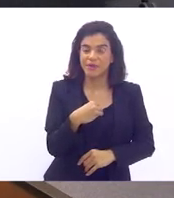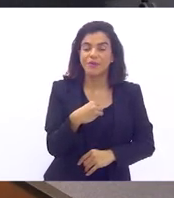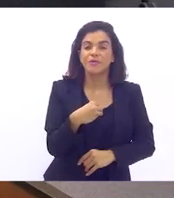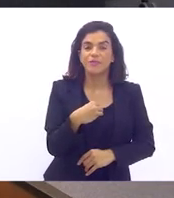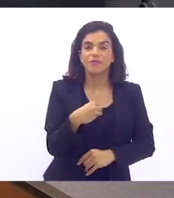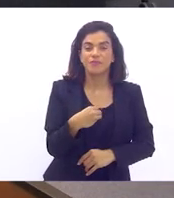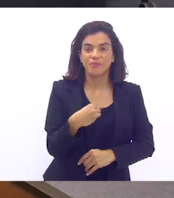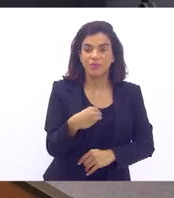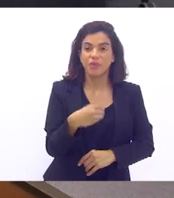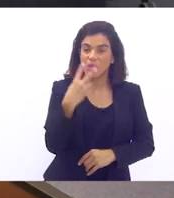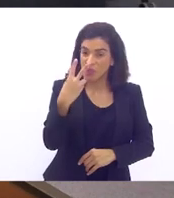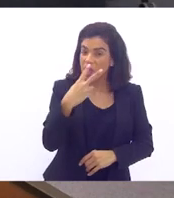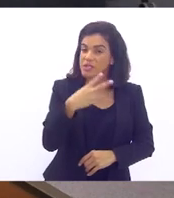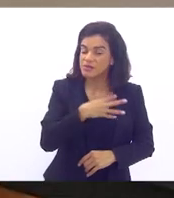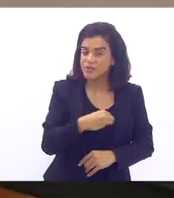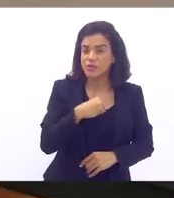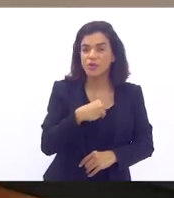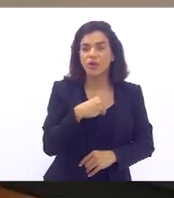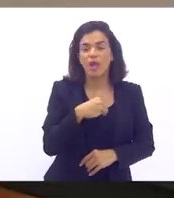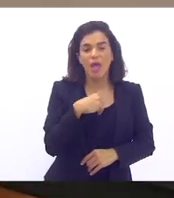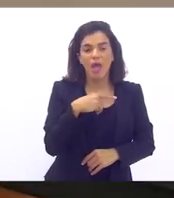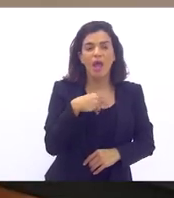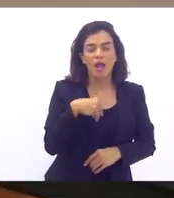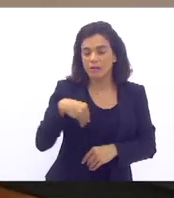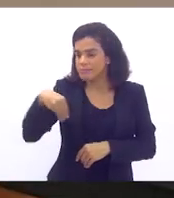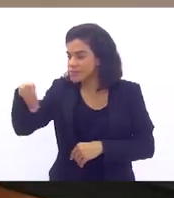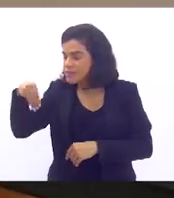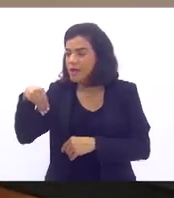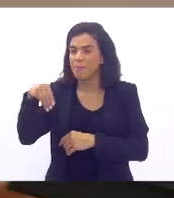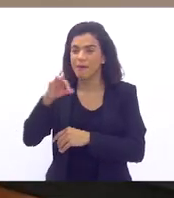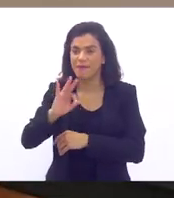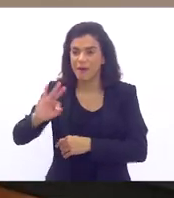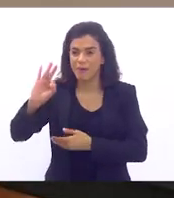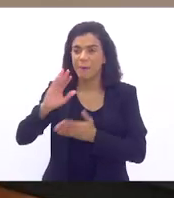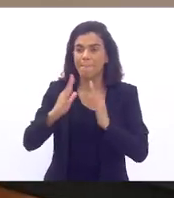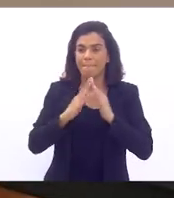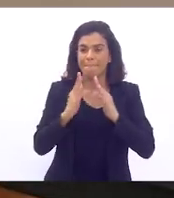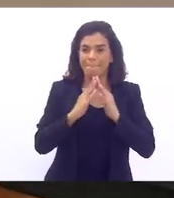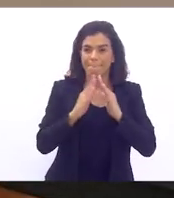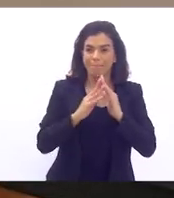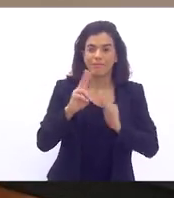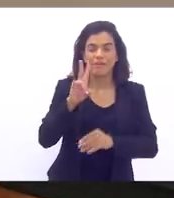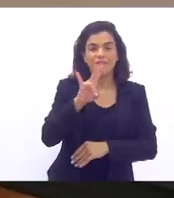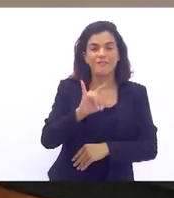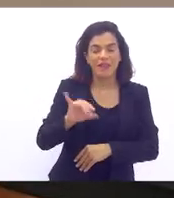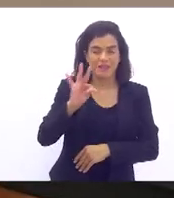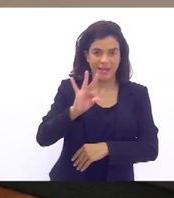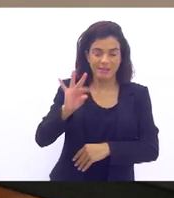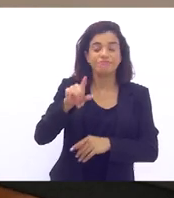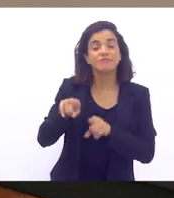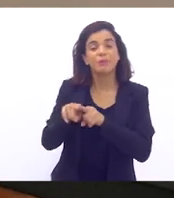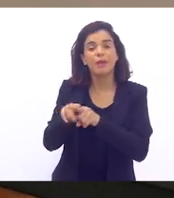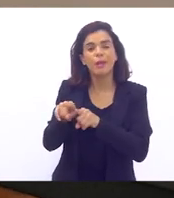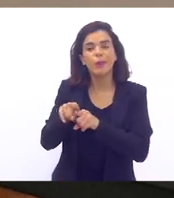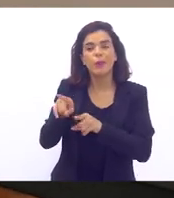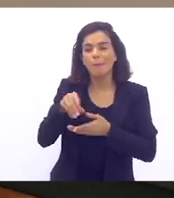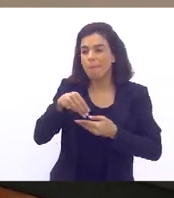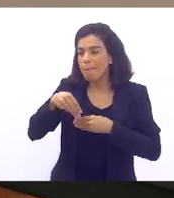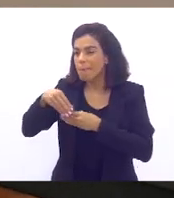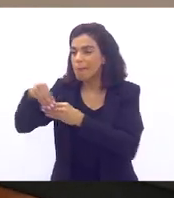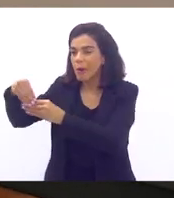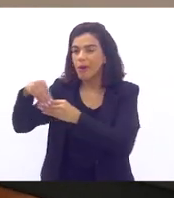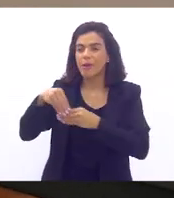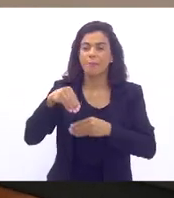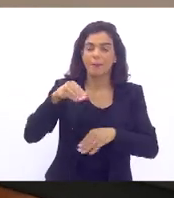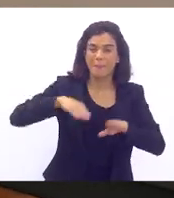e com toda a luta ela leva o filho para faculdade Ela mora em Vilar de Teles ele estuda no centro do Rio Todos os eventos que a gente faz